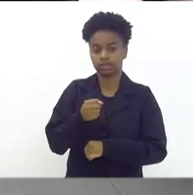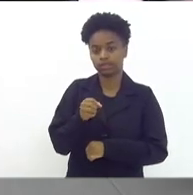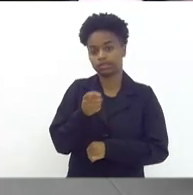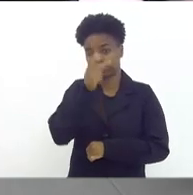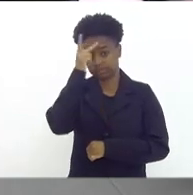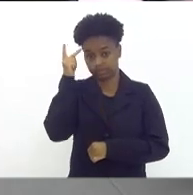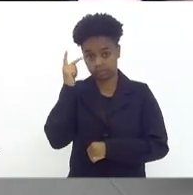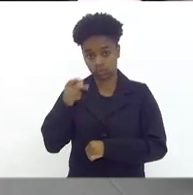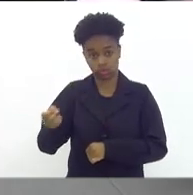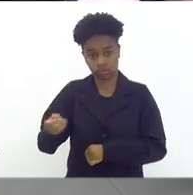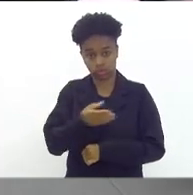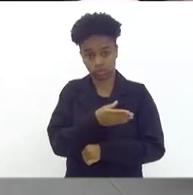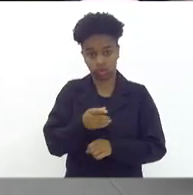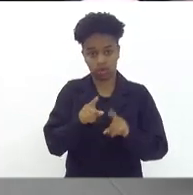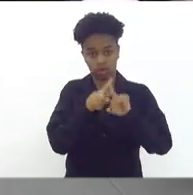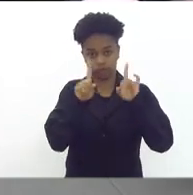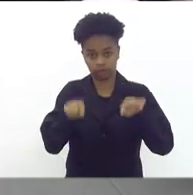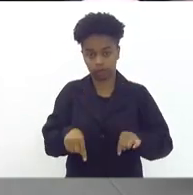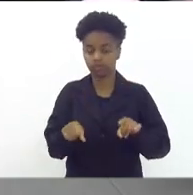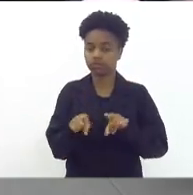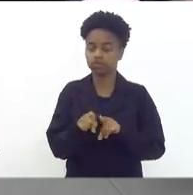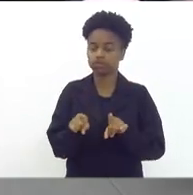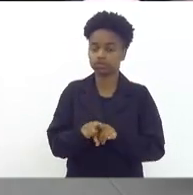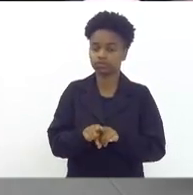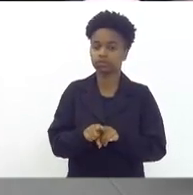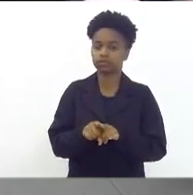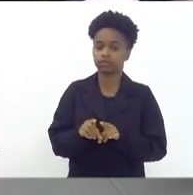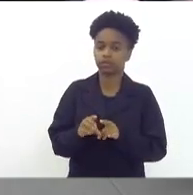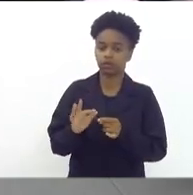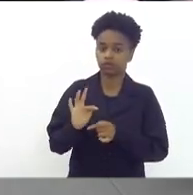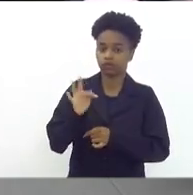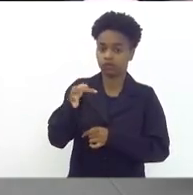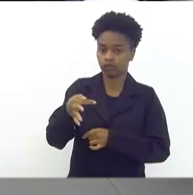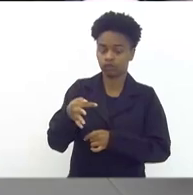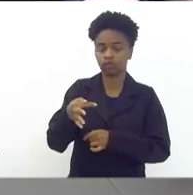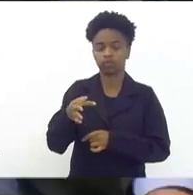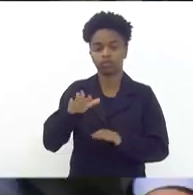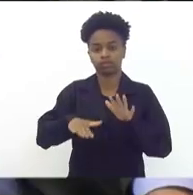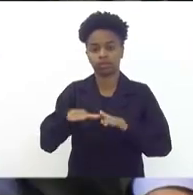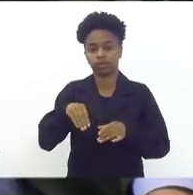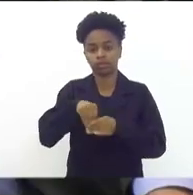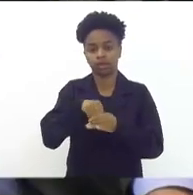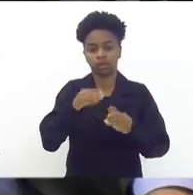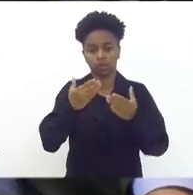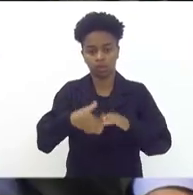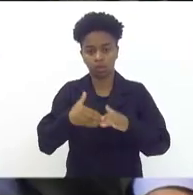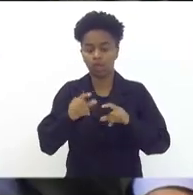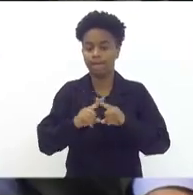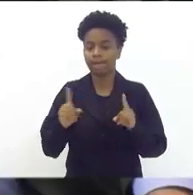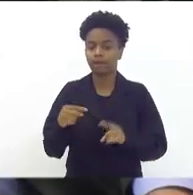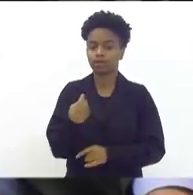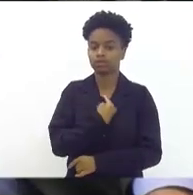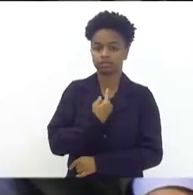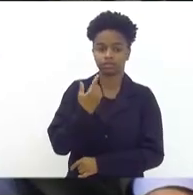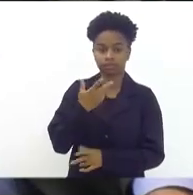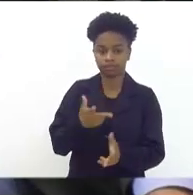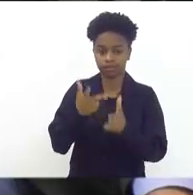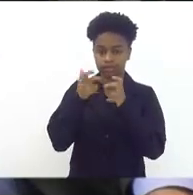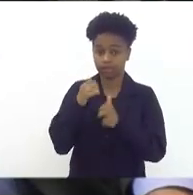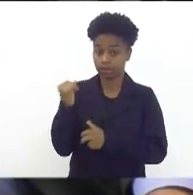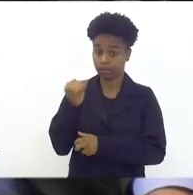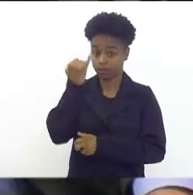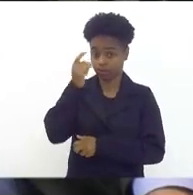não faça parte do do do concurso mas a gente entende que é importante esses novos concursados